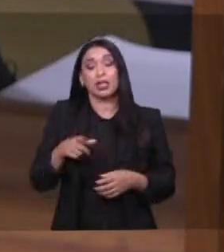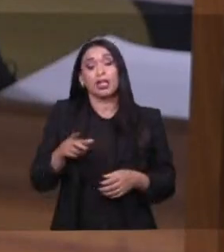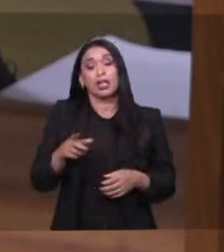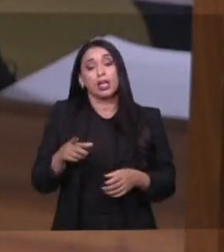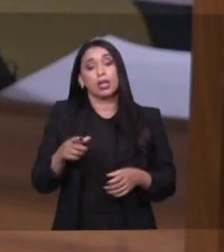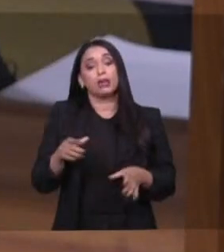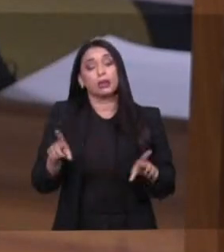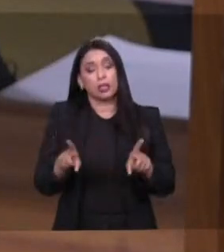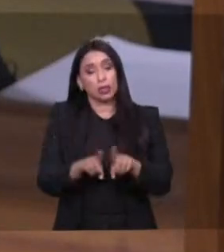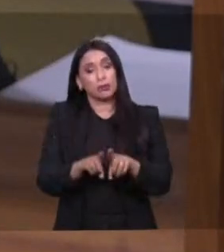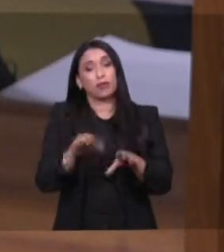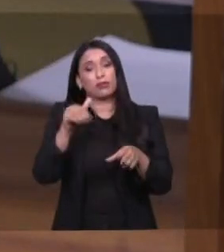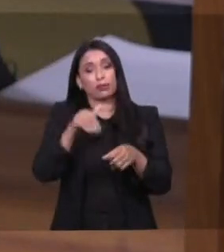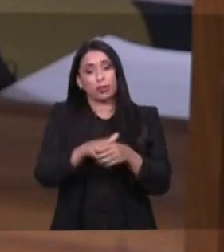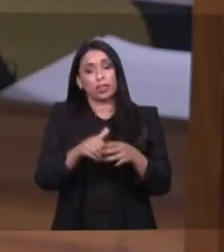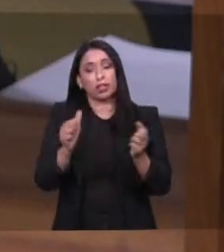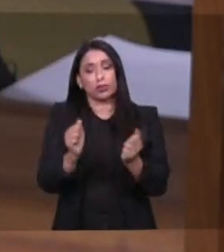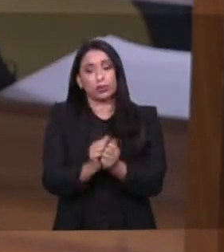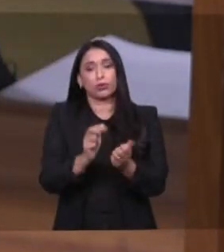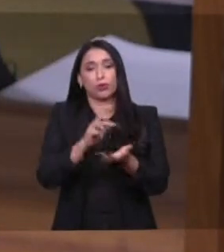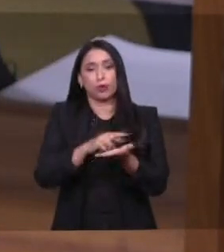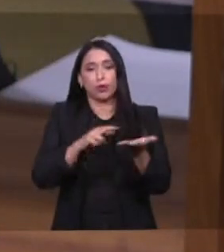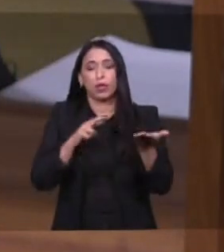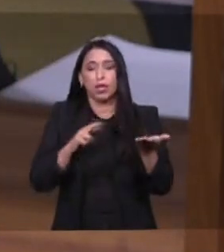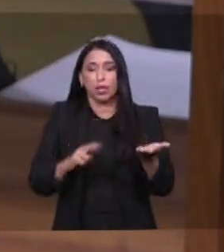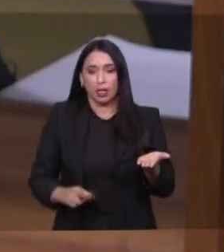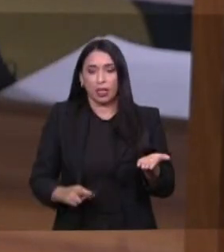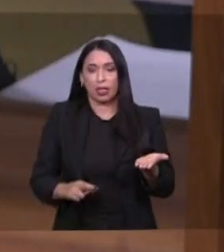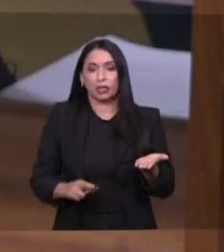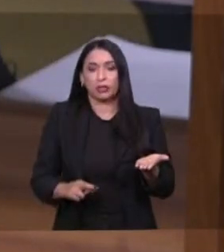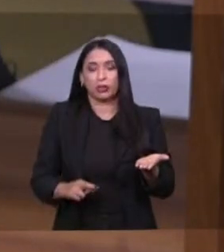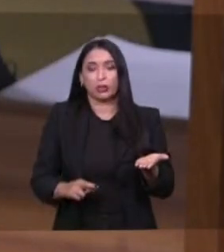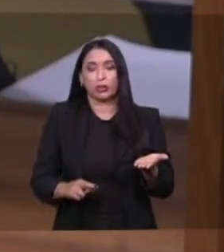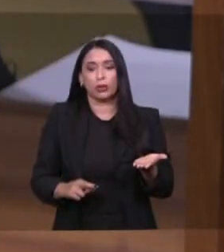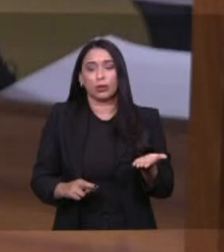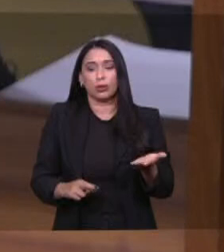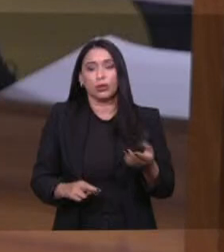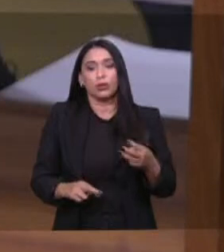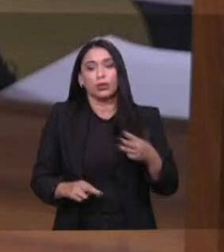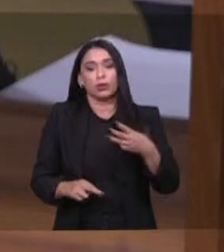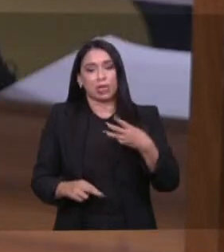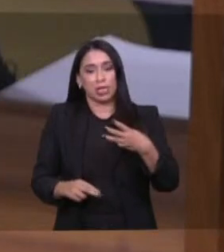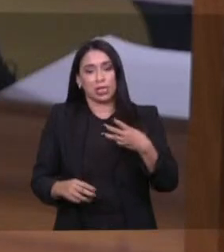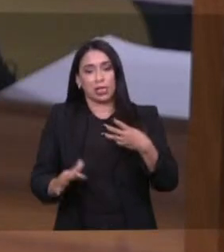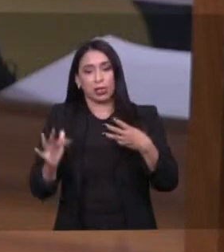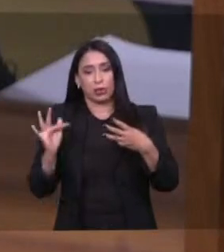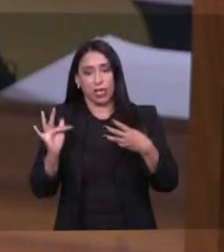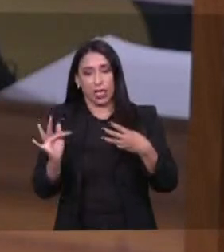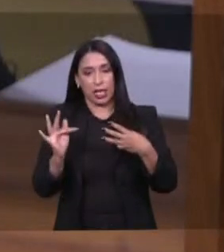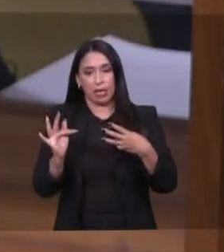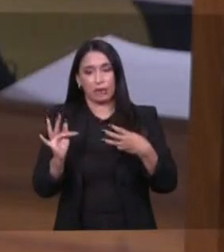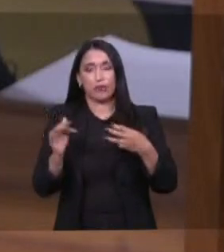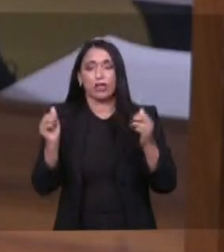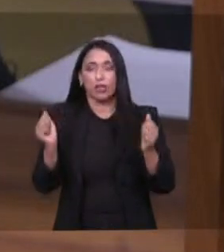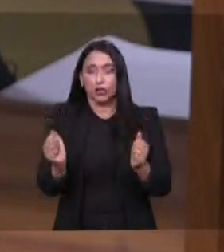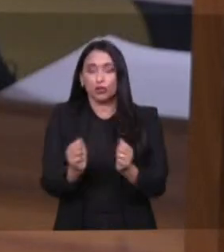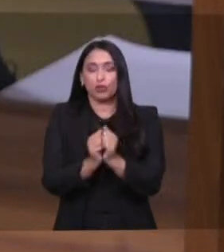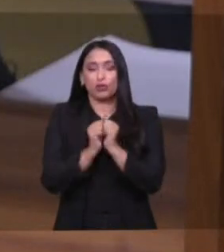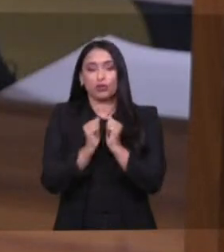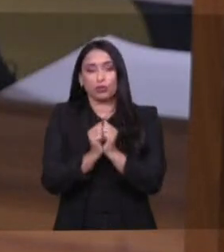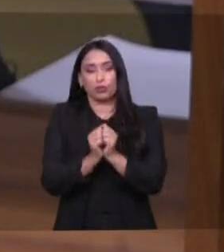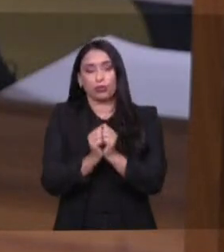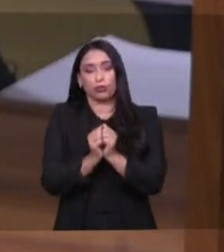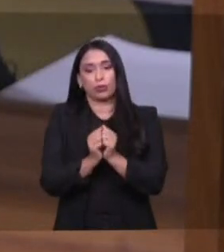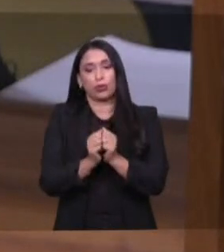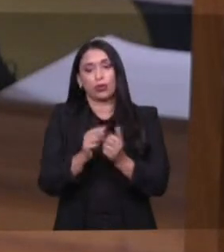também acompanhar o eminente relator, aproveitando já o andamento do debate, no terceiro F, para acompanhar o relator quanto ao terceiro